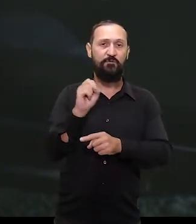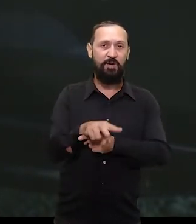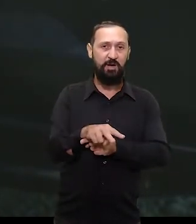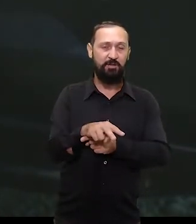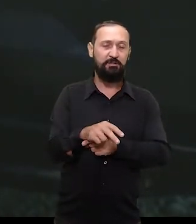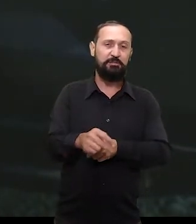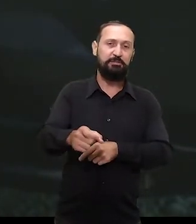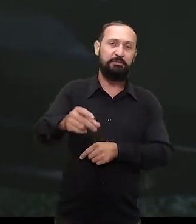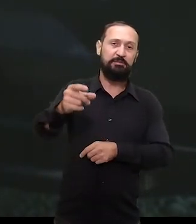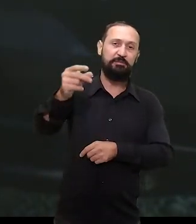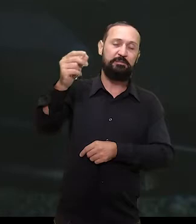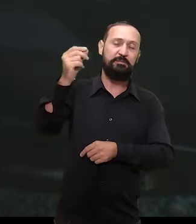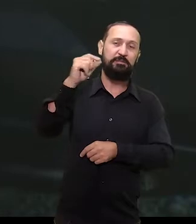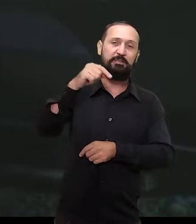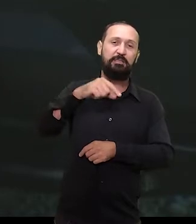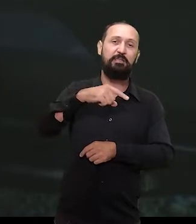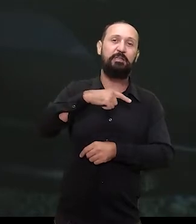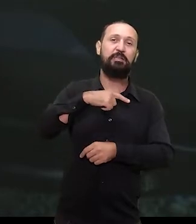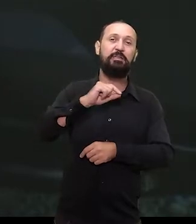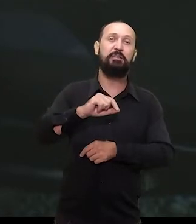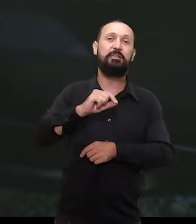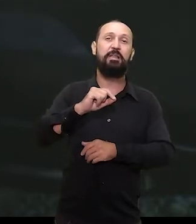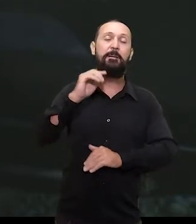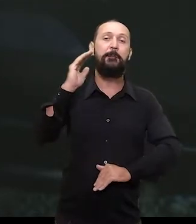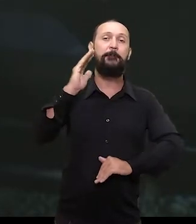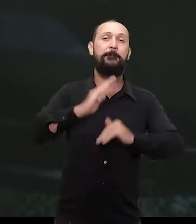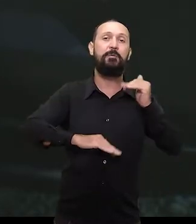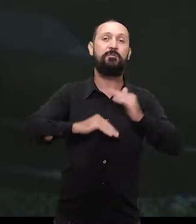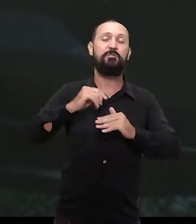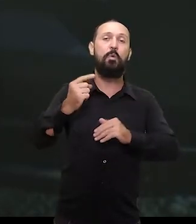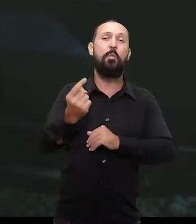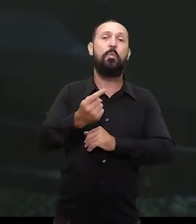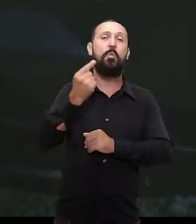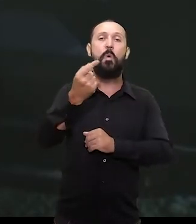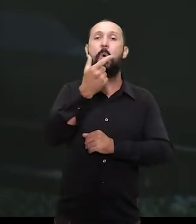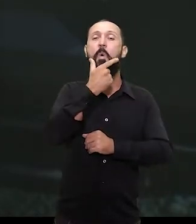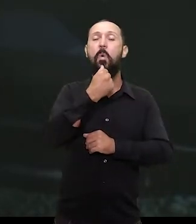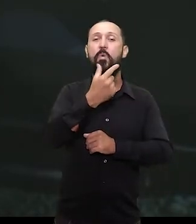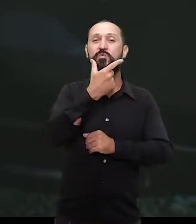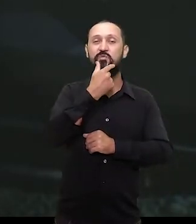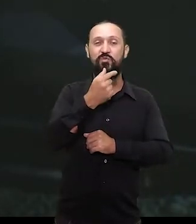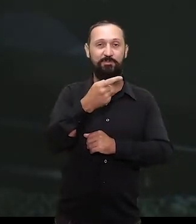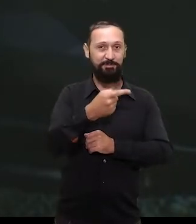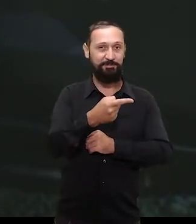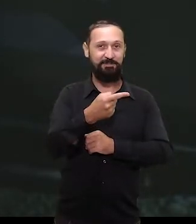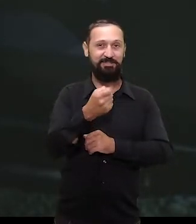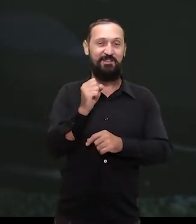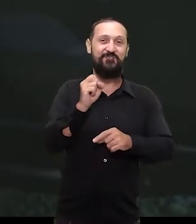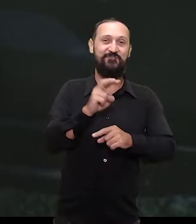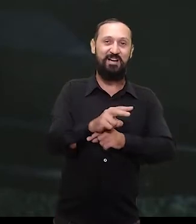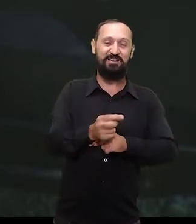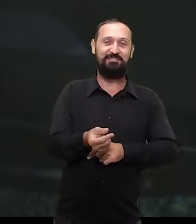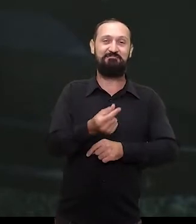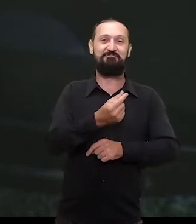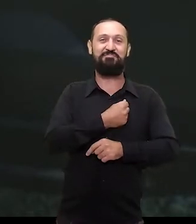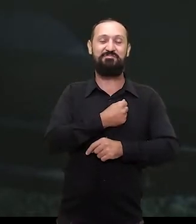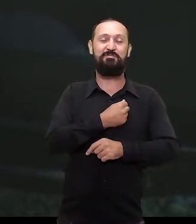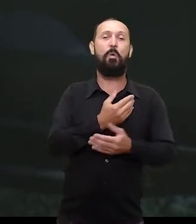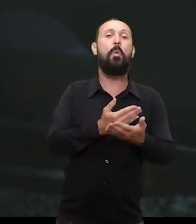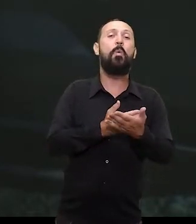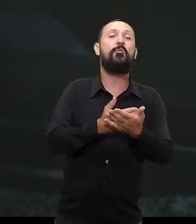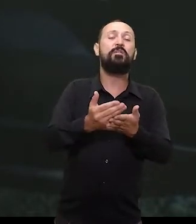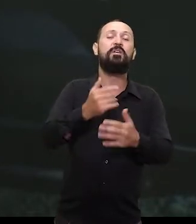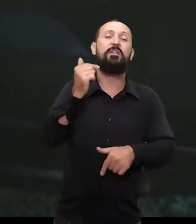cargo que foi muito tempo tido como profissão unicamente de homens né masculina como que foi para a